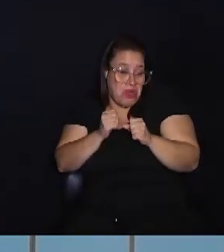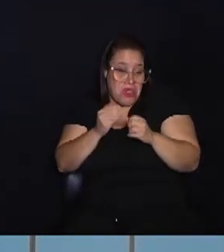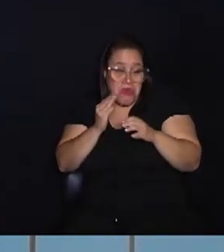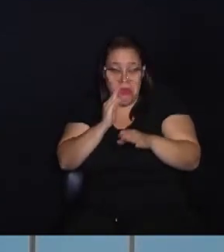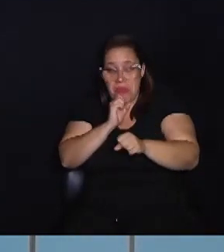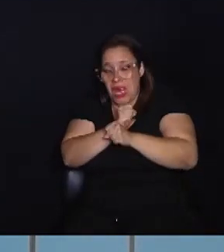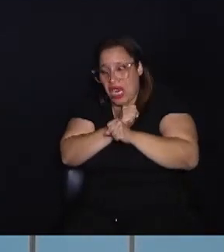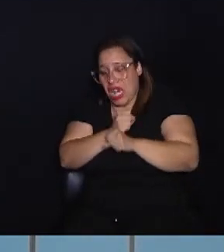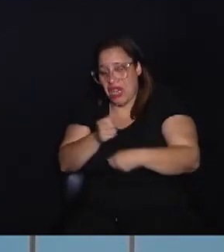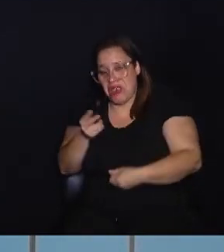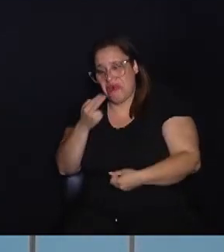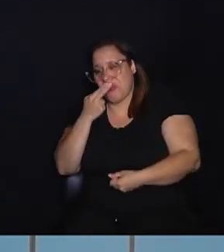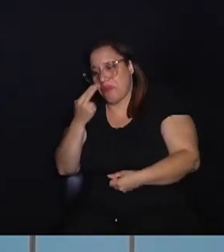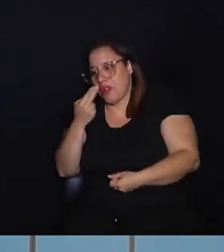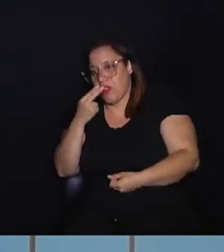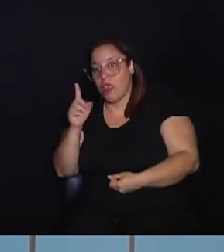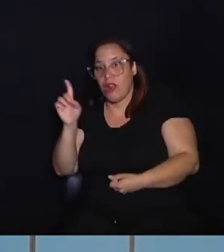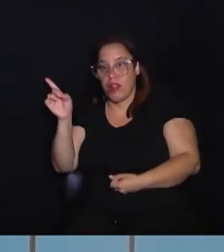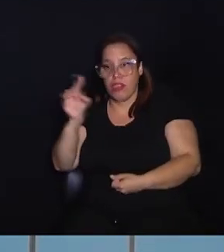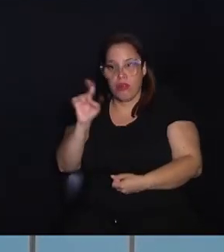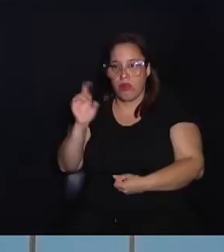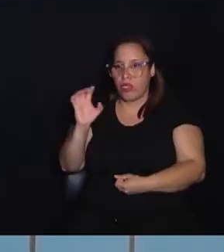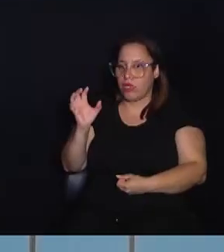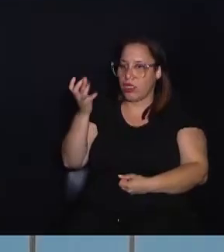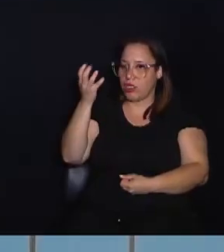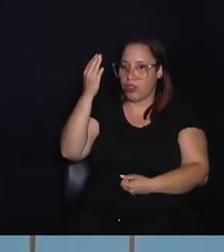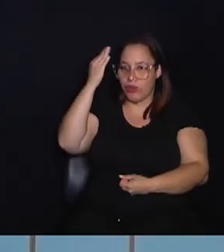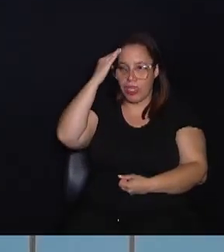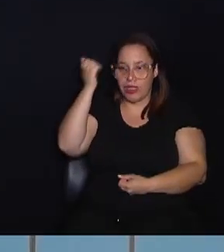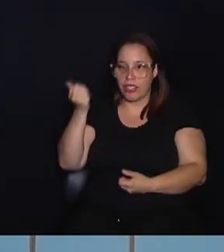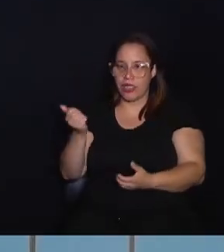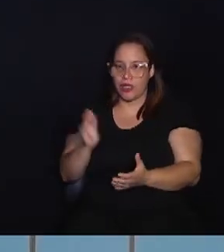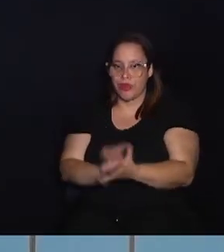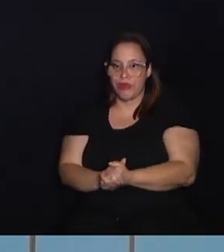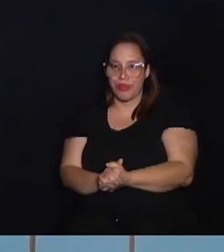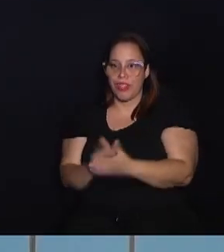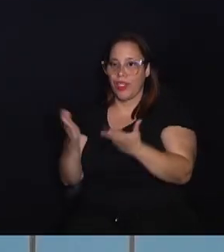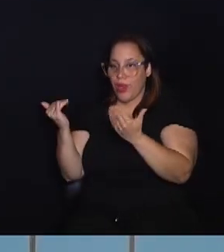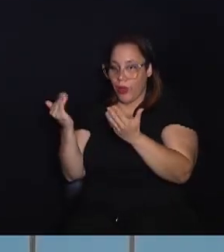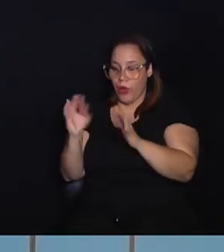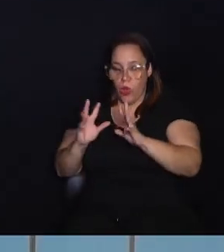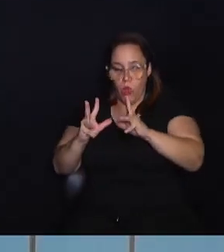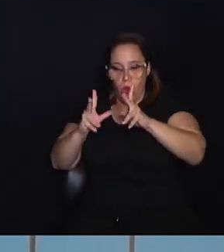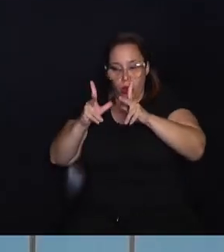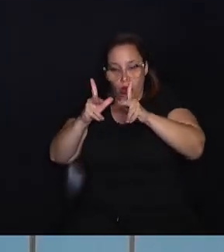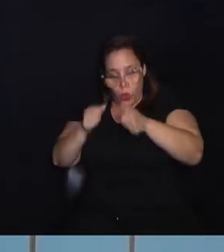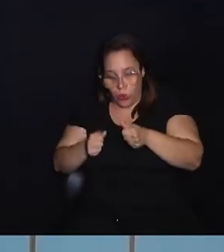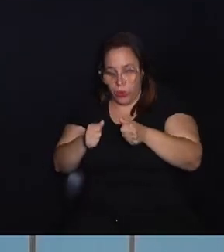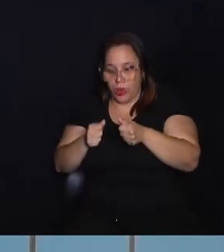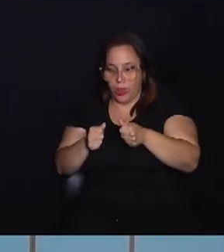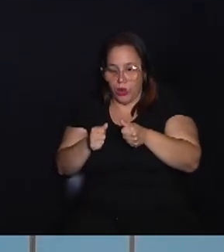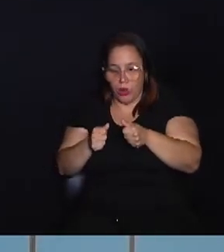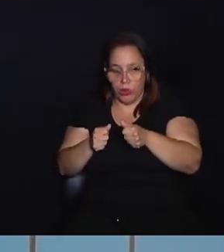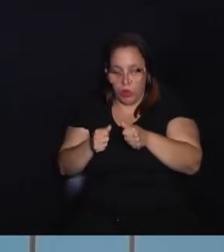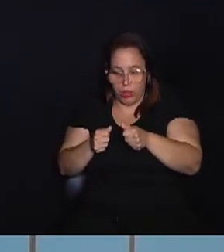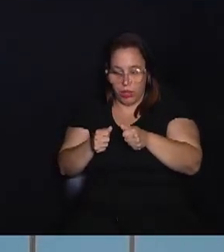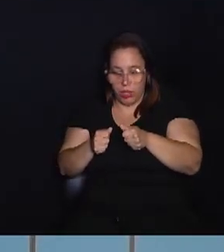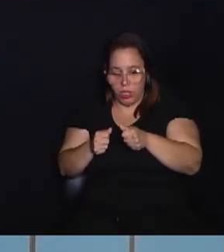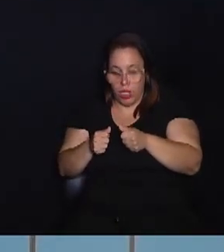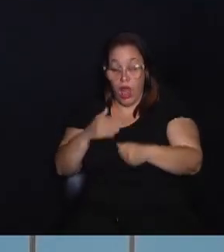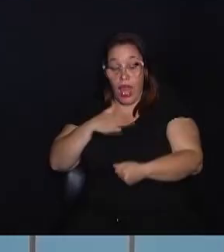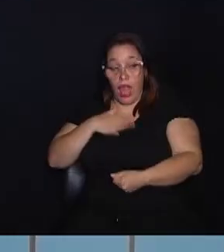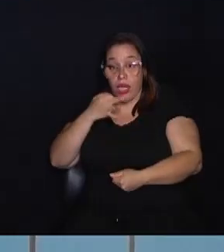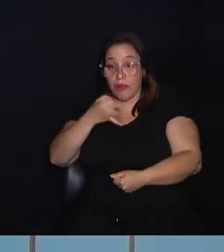ter... E não é isso que acontece. A gente sabe que é com os jovens, todos isso daí. Então, cara, vocês, na minha